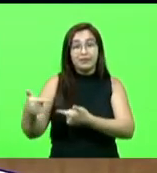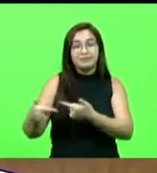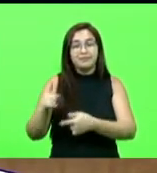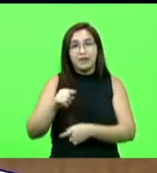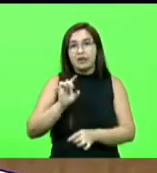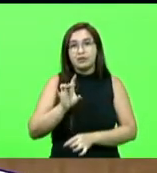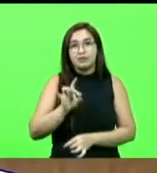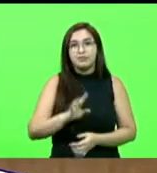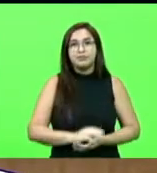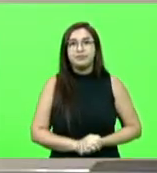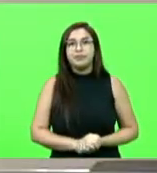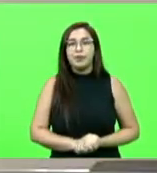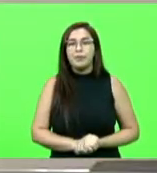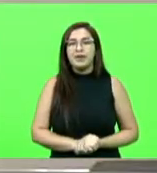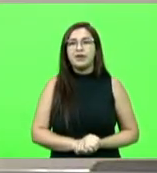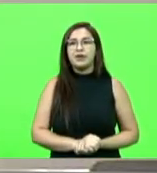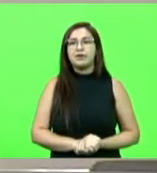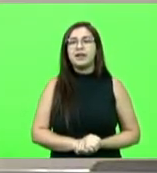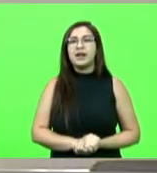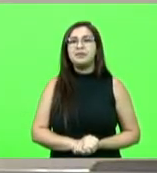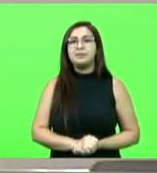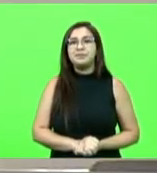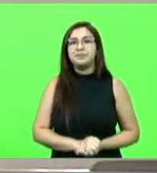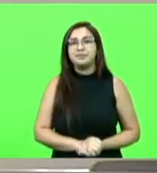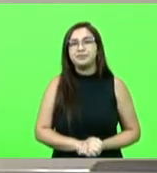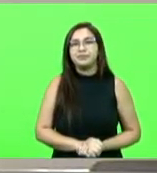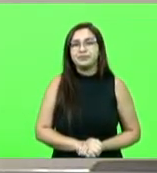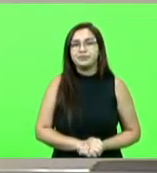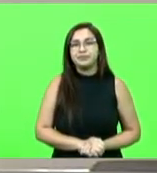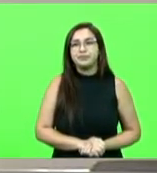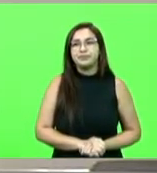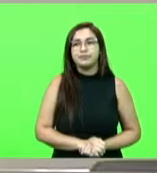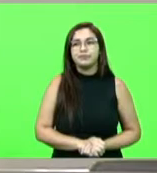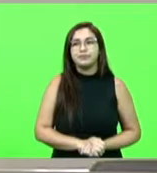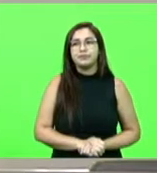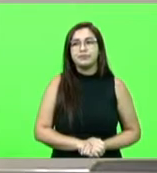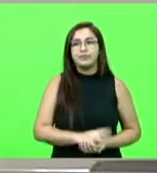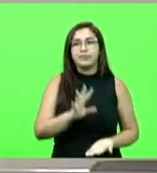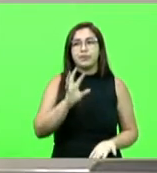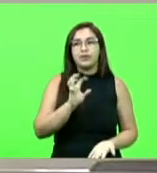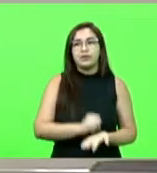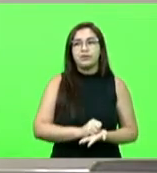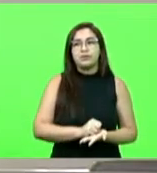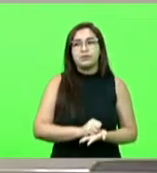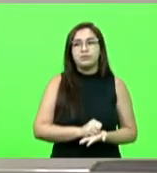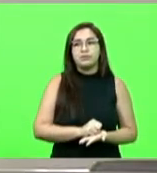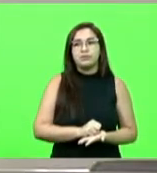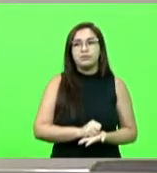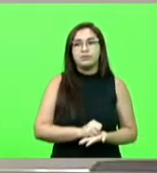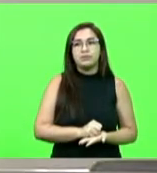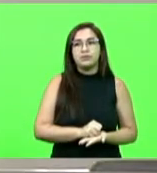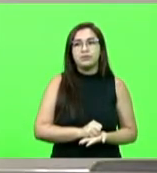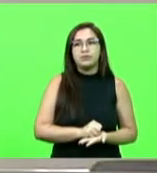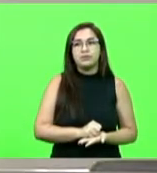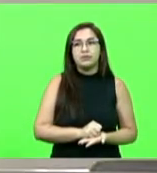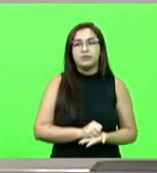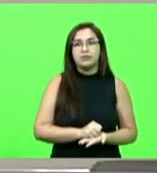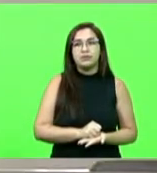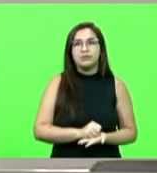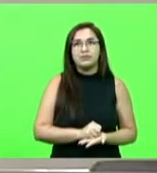presidente. Obrigado, deputado Luciane. Ainda escrito o deputado Milton